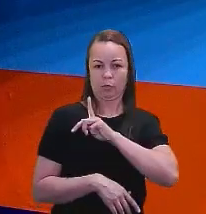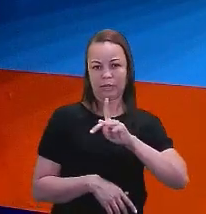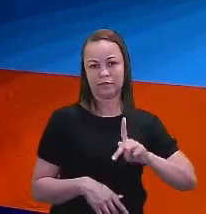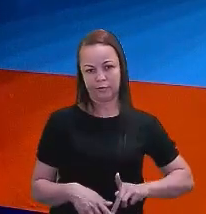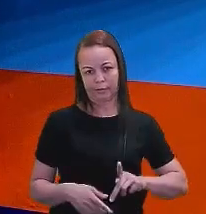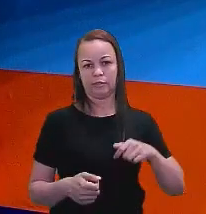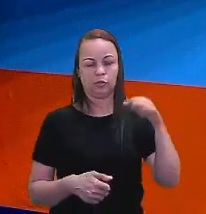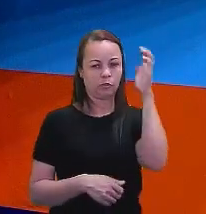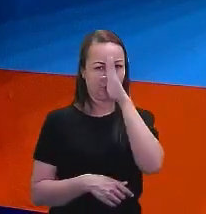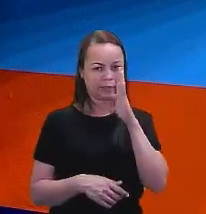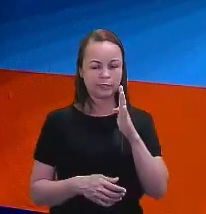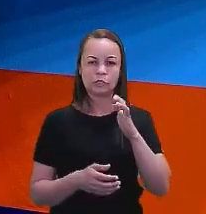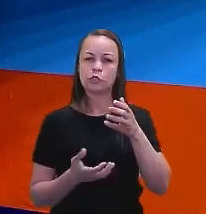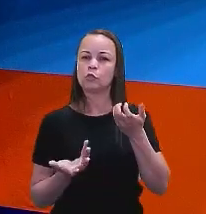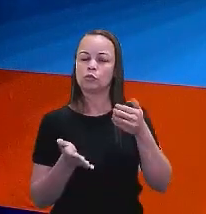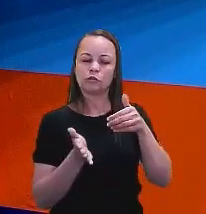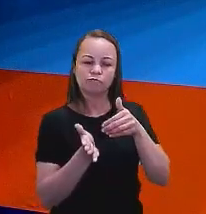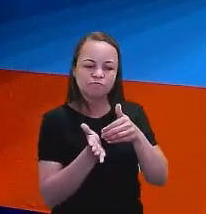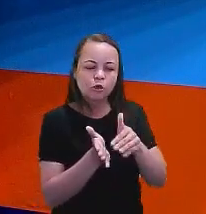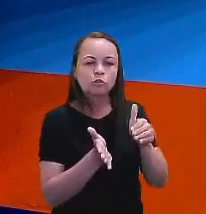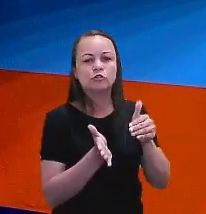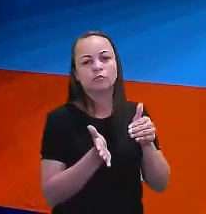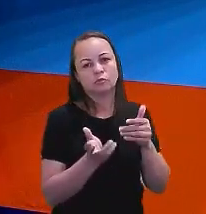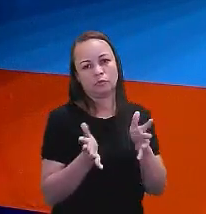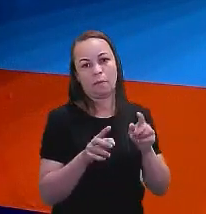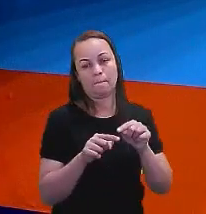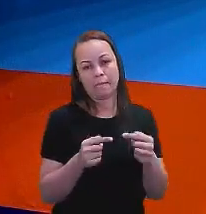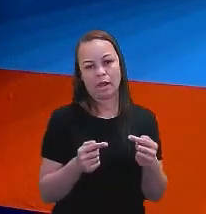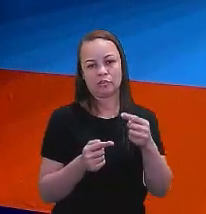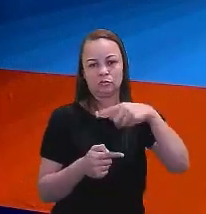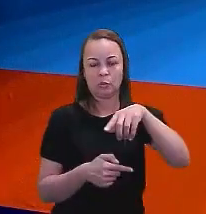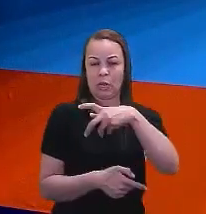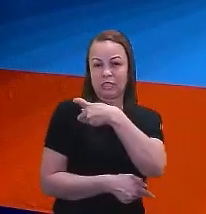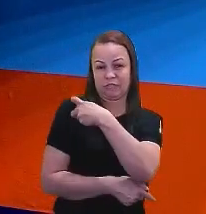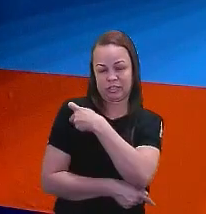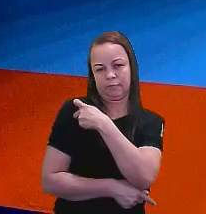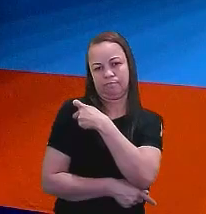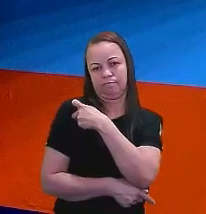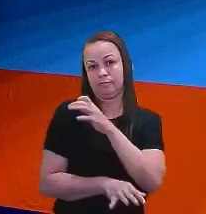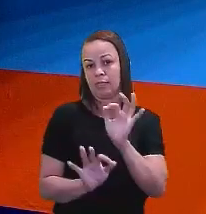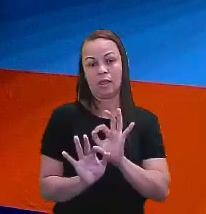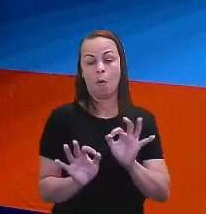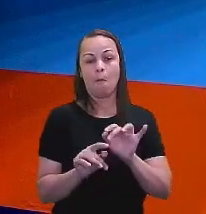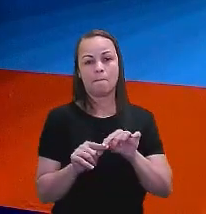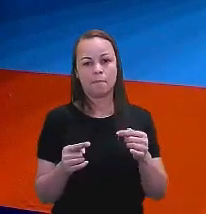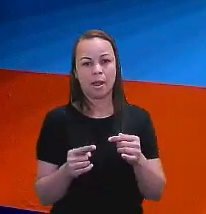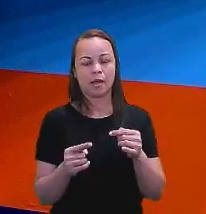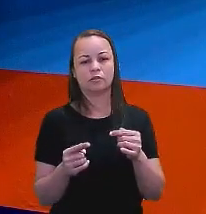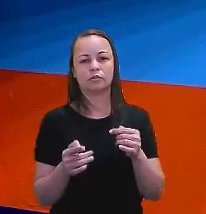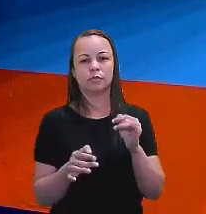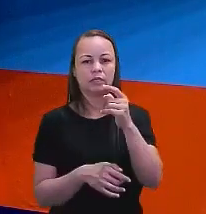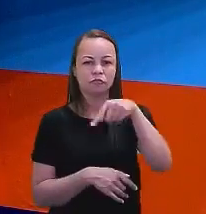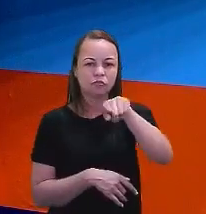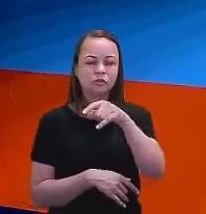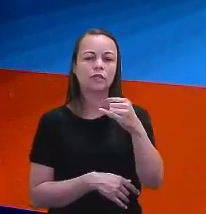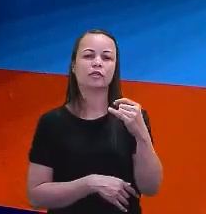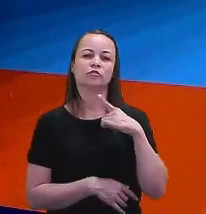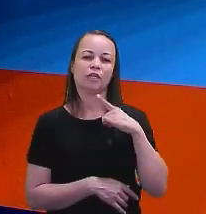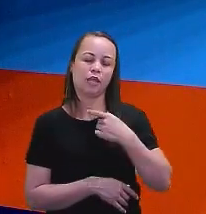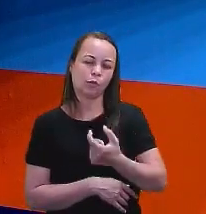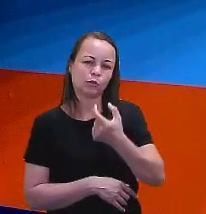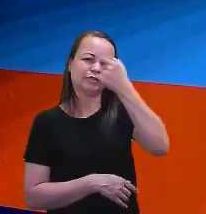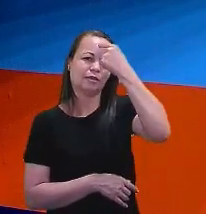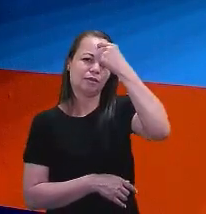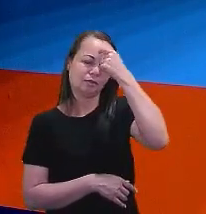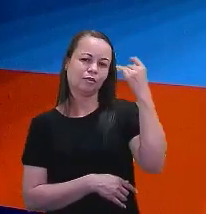questões, não por causa da vacina. Mas para vocês terem ideia como é importante a gente se conscientizar das coisas, como é